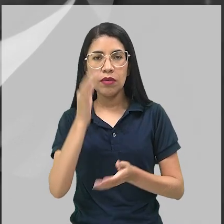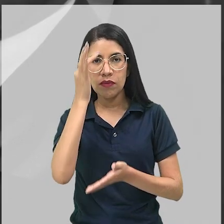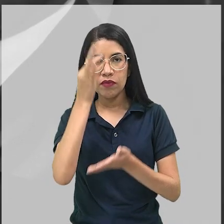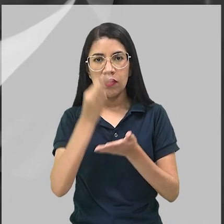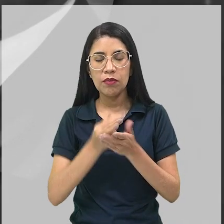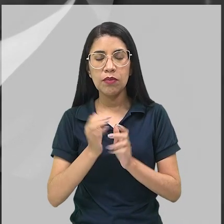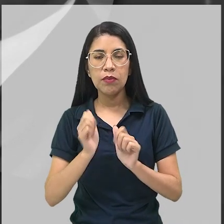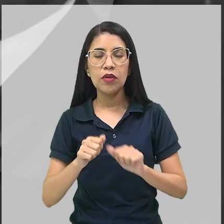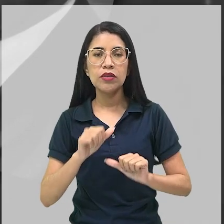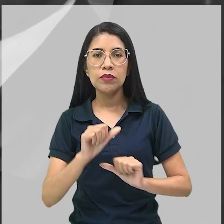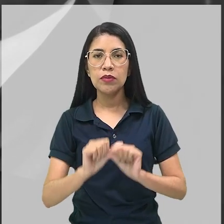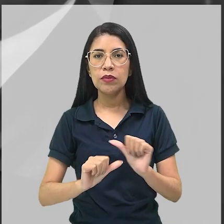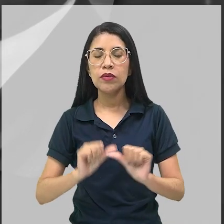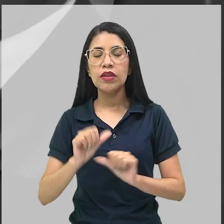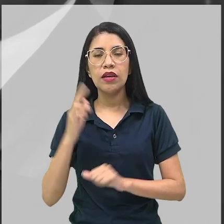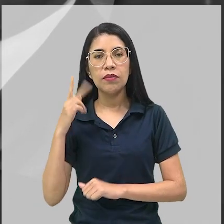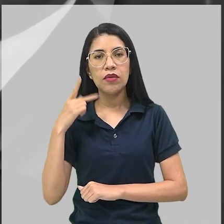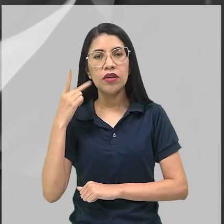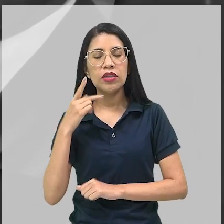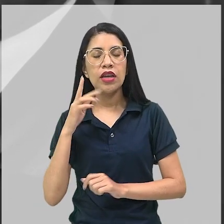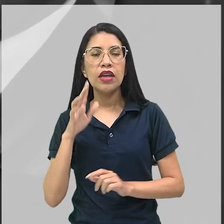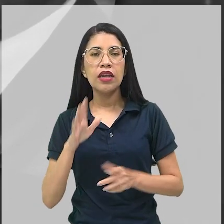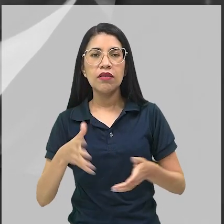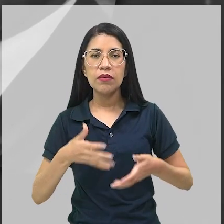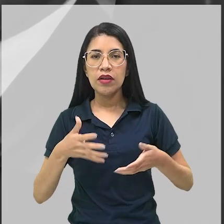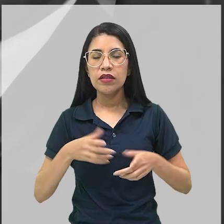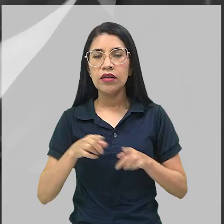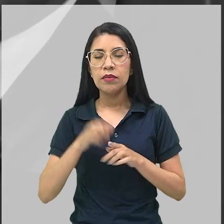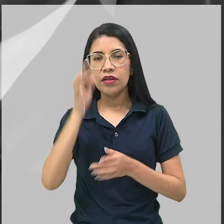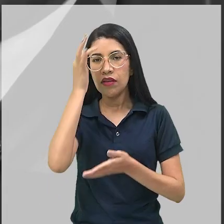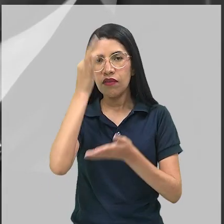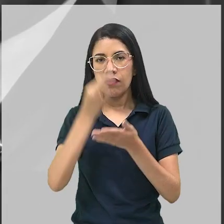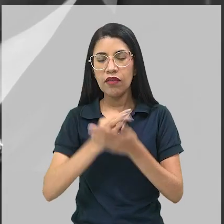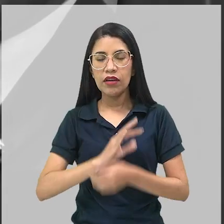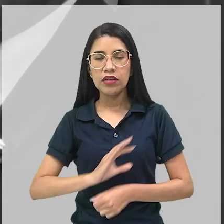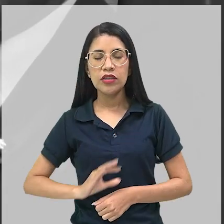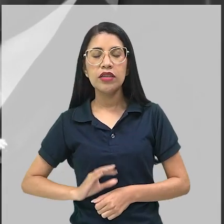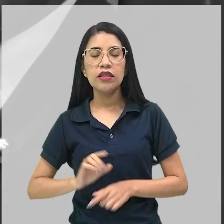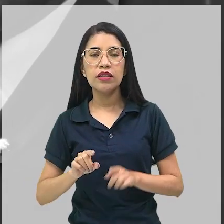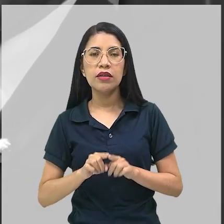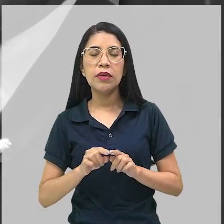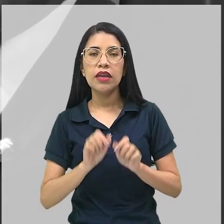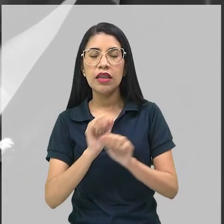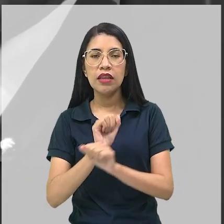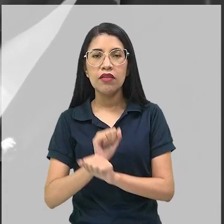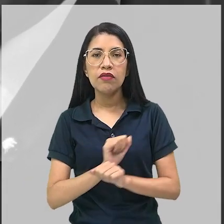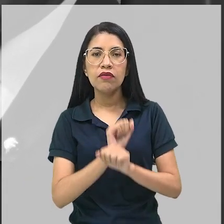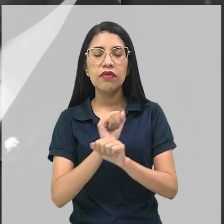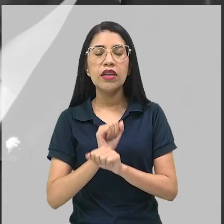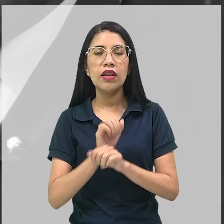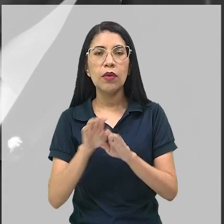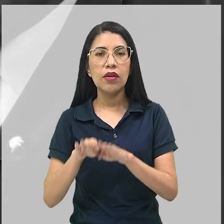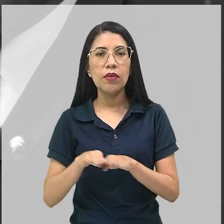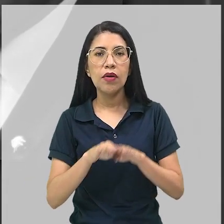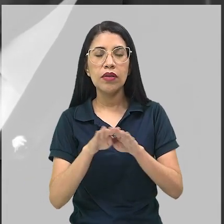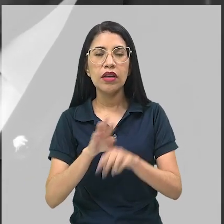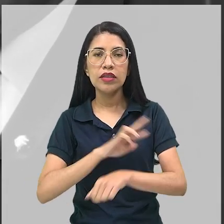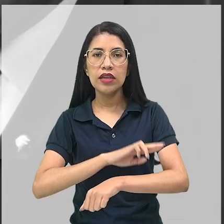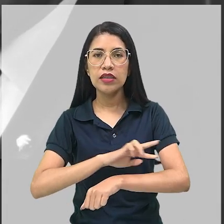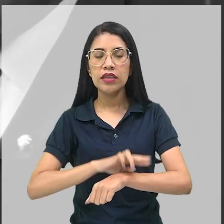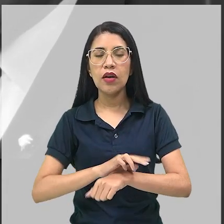mover montanhas políticas. Inspirado por sua fé cristã, King defendeu a igualdade racial através da